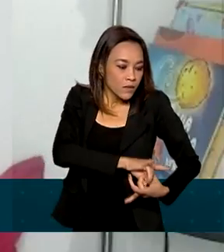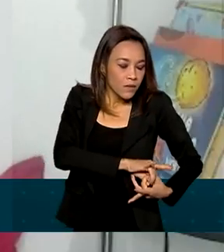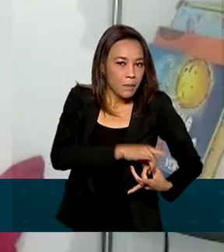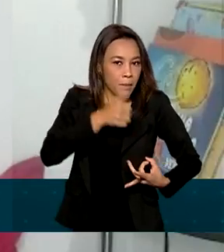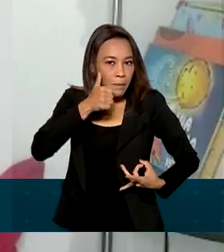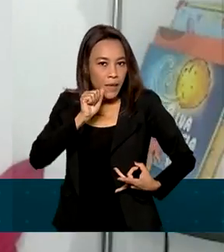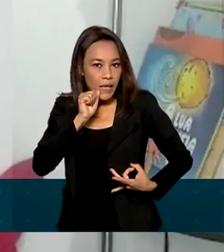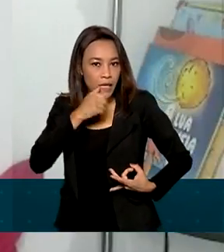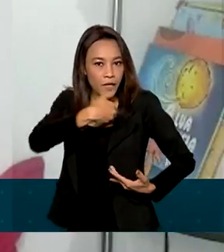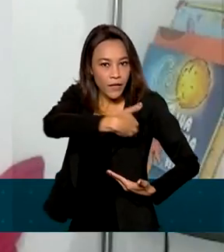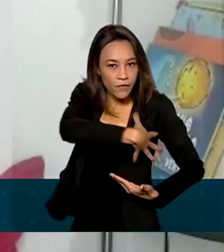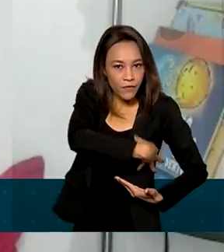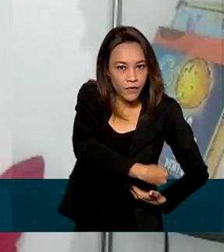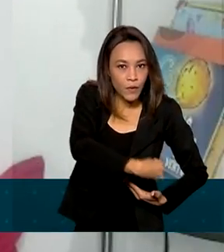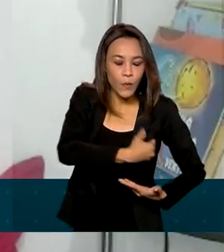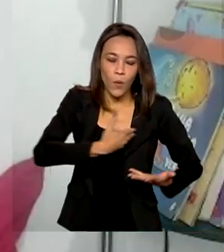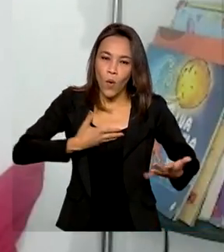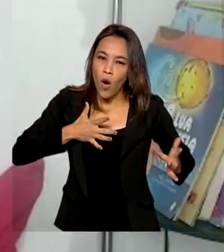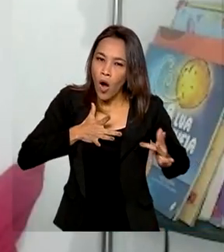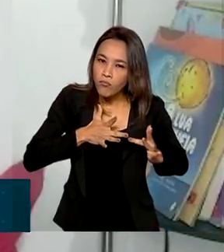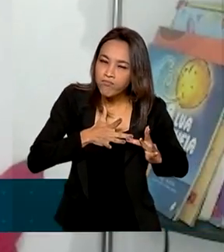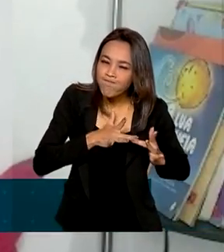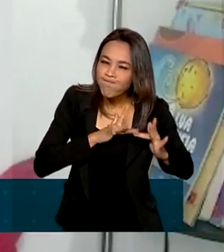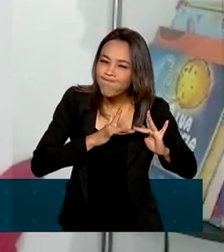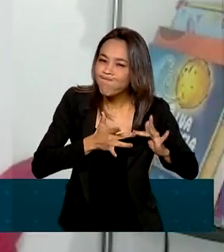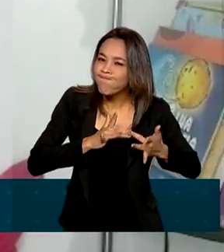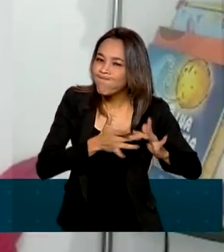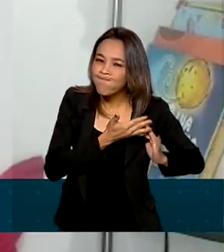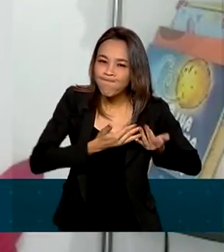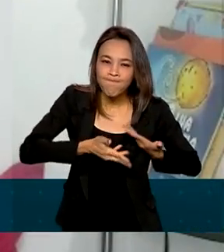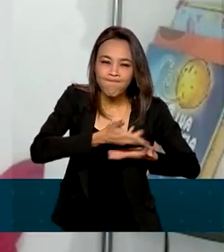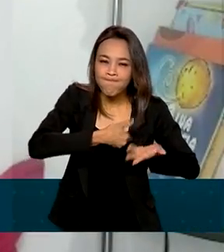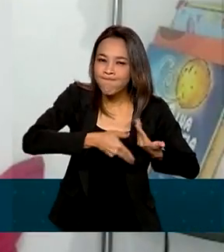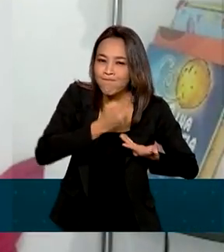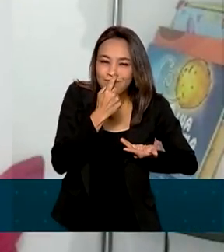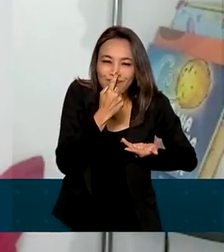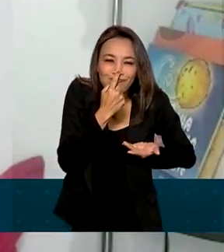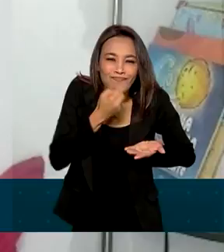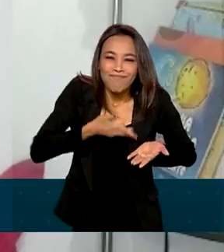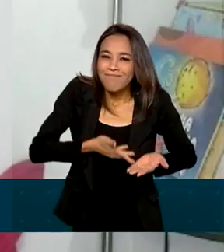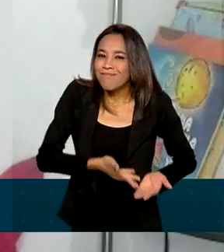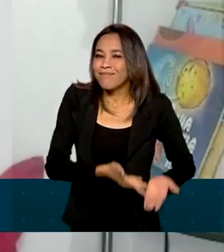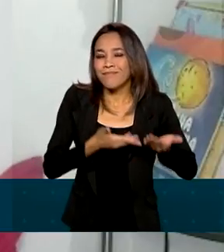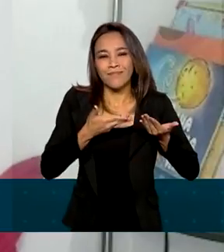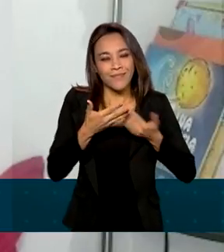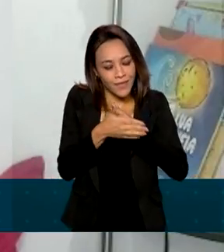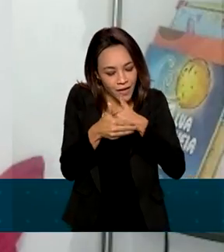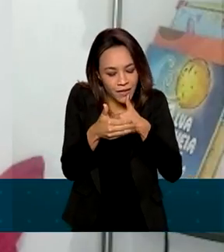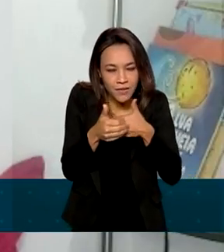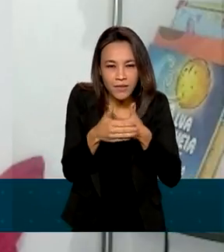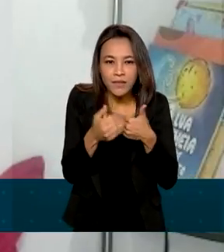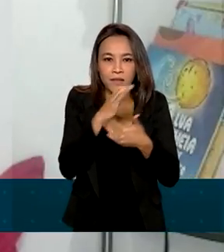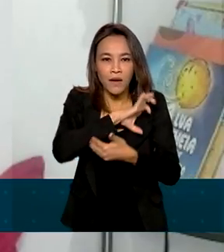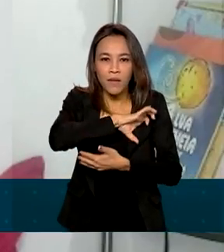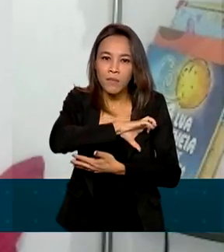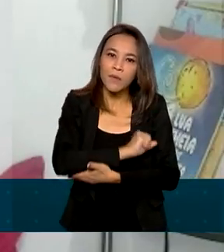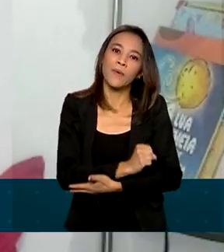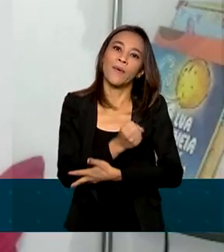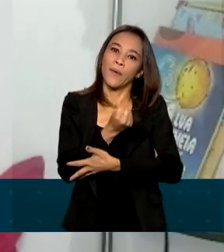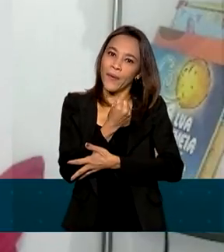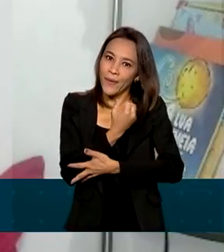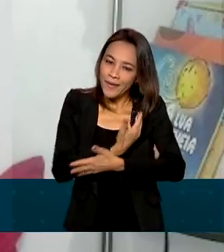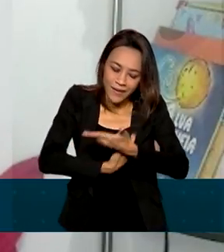de amamentação, ele é um vínculo sem igual. Então, todo o afeto, todo o amor que está